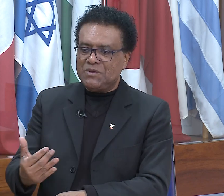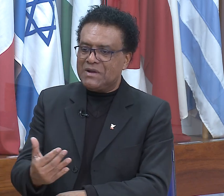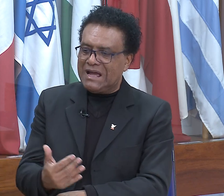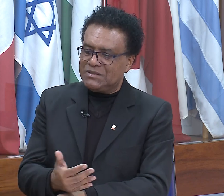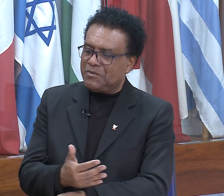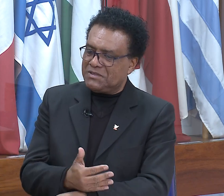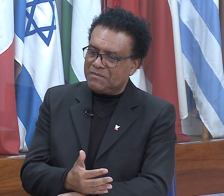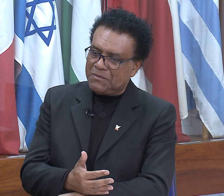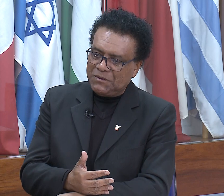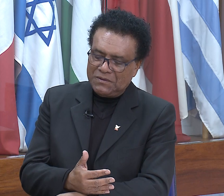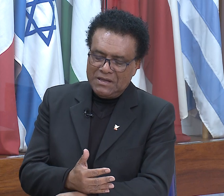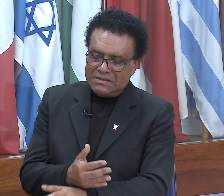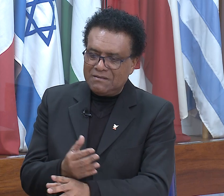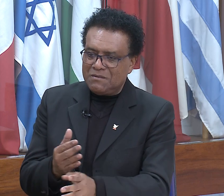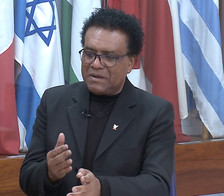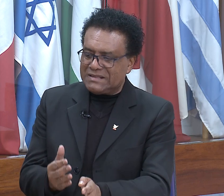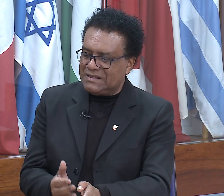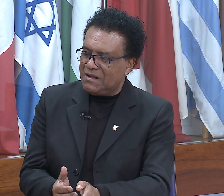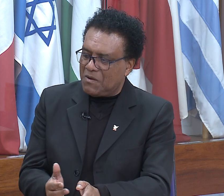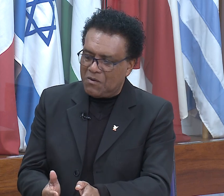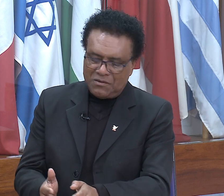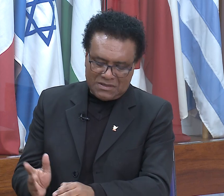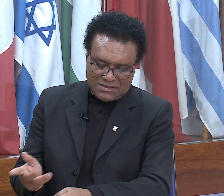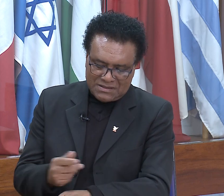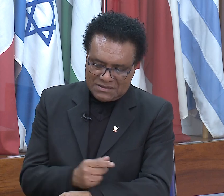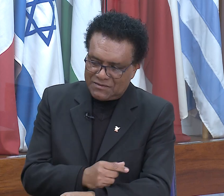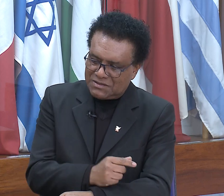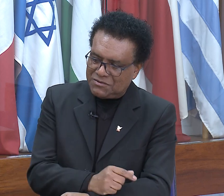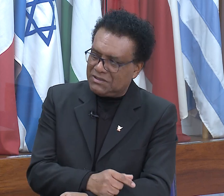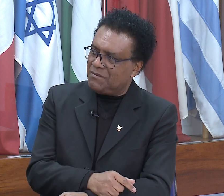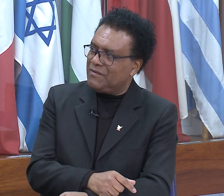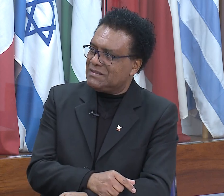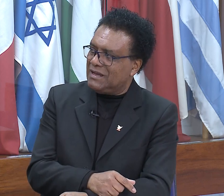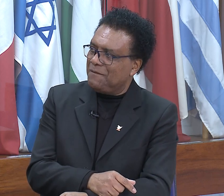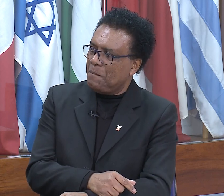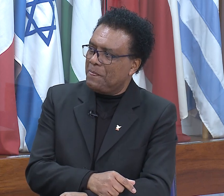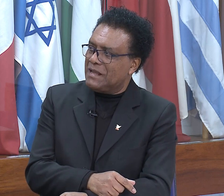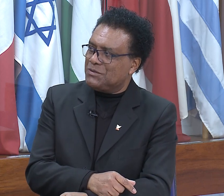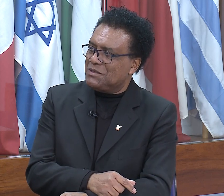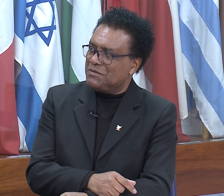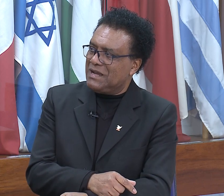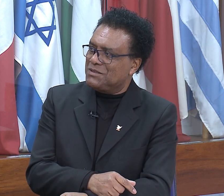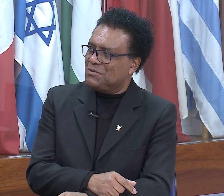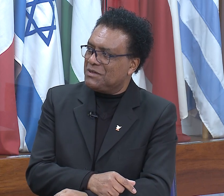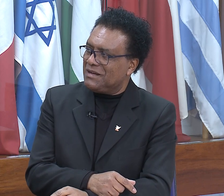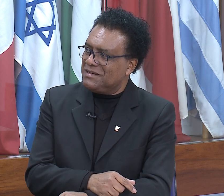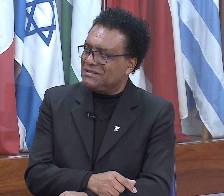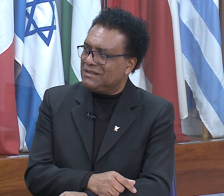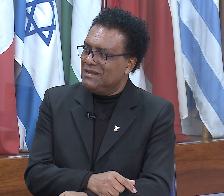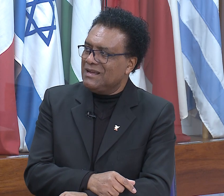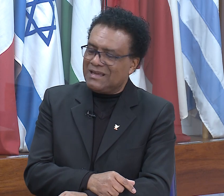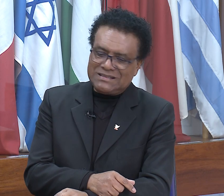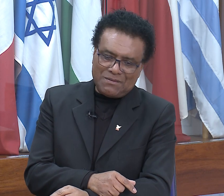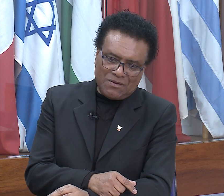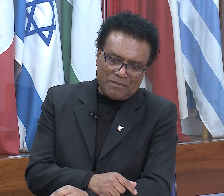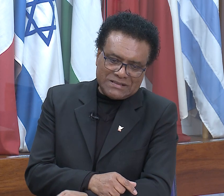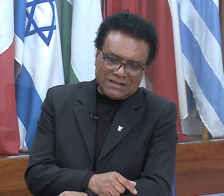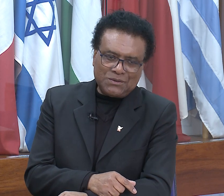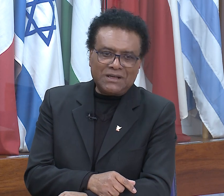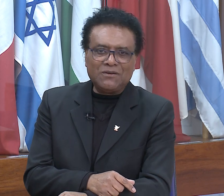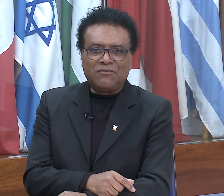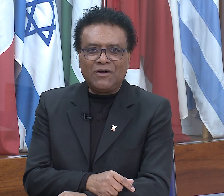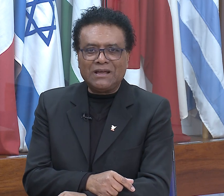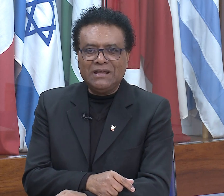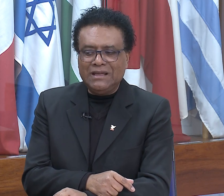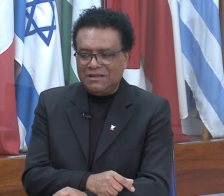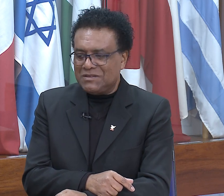porque o rádio aproxima muito então é um prazer é uma honra eu tenho certeza que você um dia também vai estar nas ondas do rádio com jornalista quem sabe como